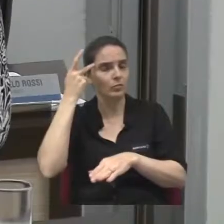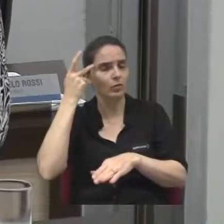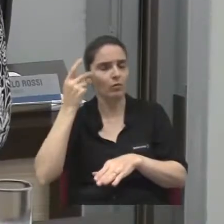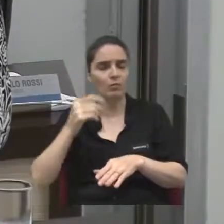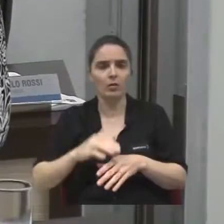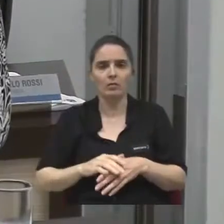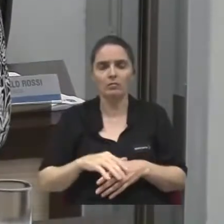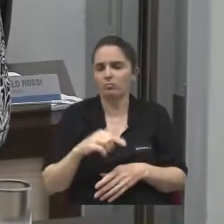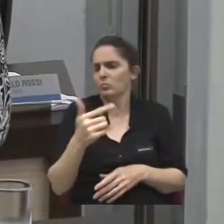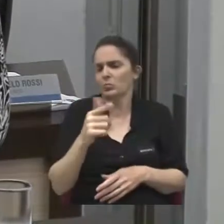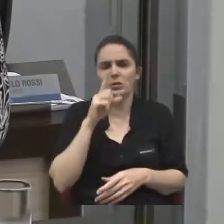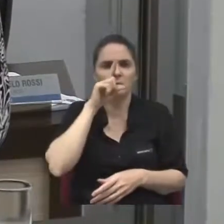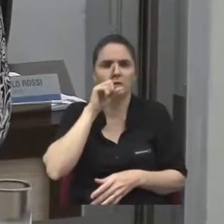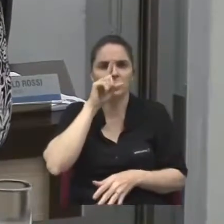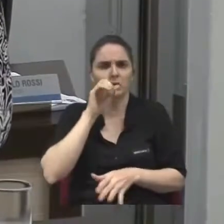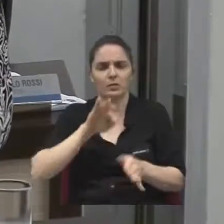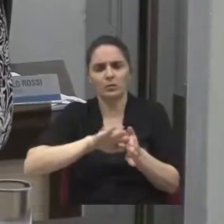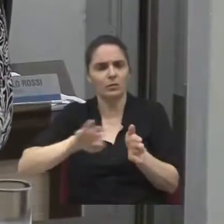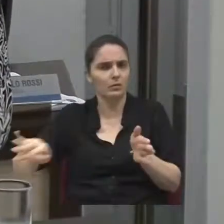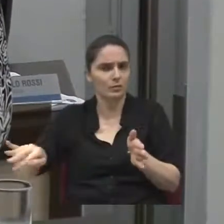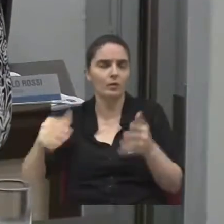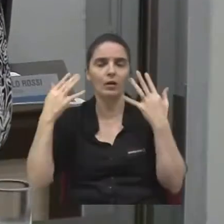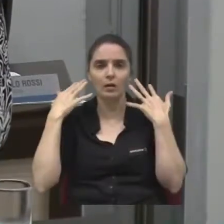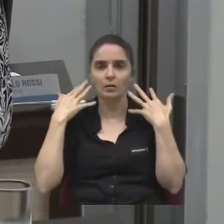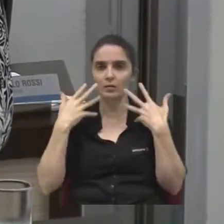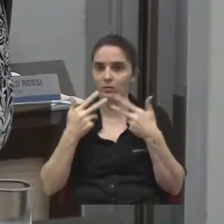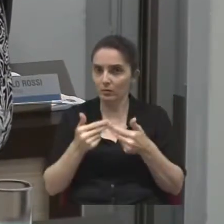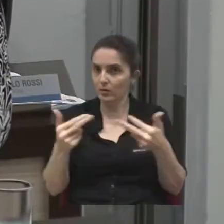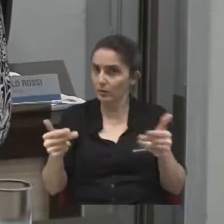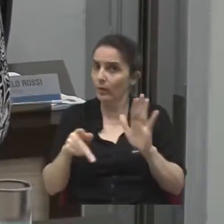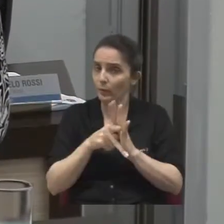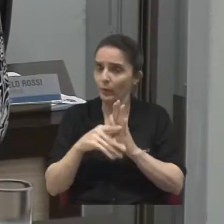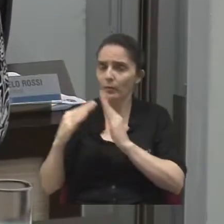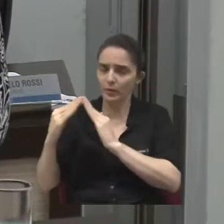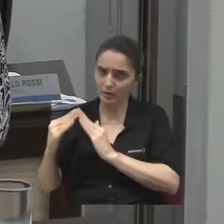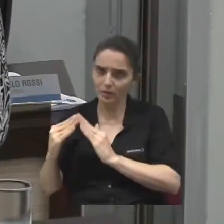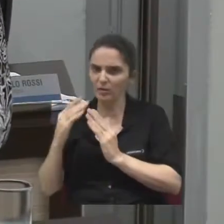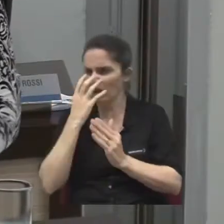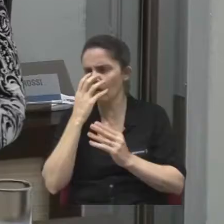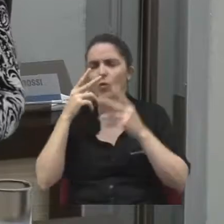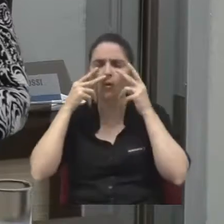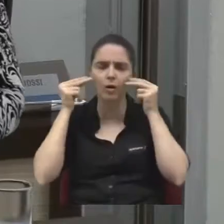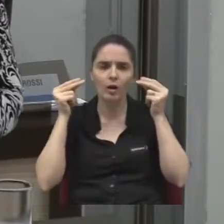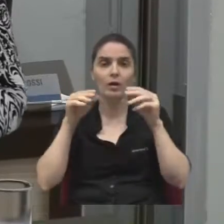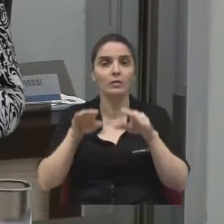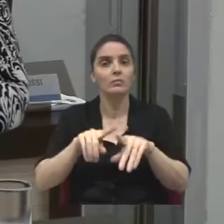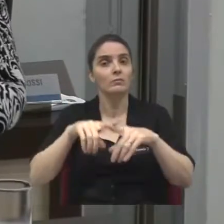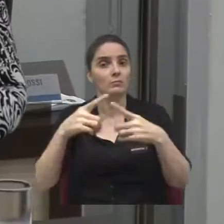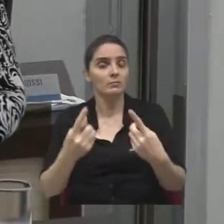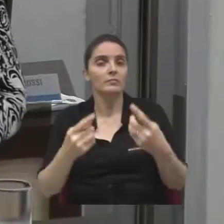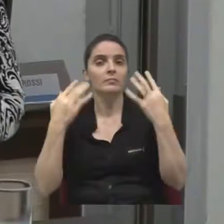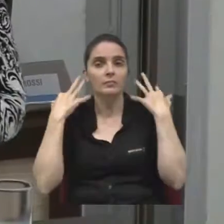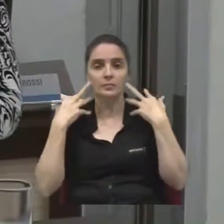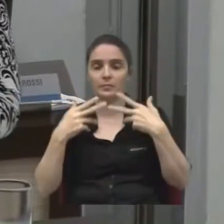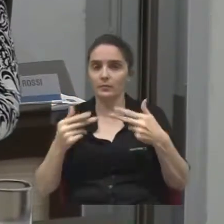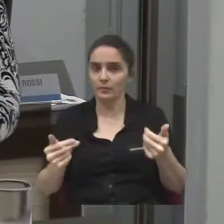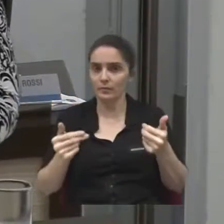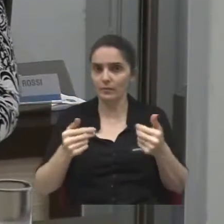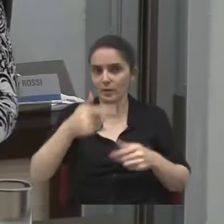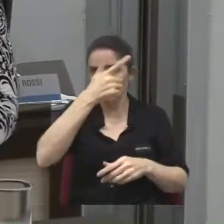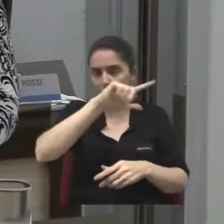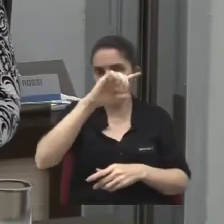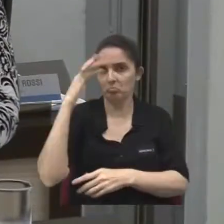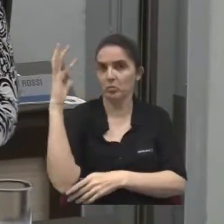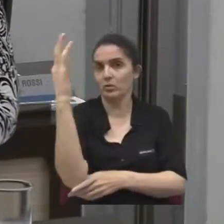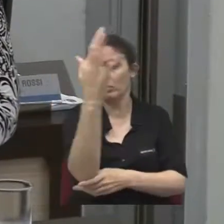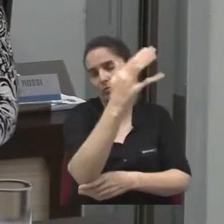especial da questão dos animais domésticos, e, porém, lógico que se sabe que animais silvestres não são vacinados, e o contato